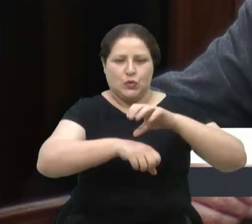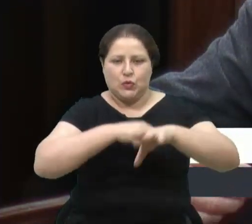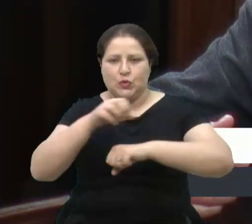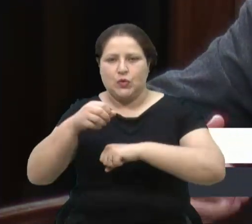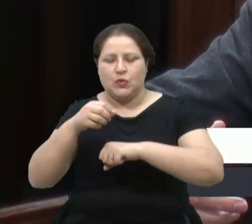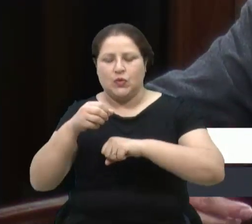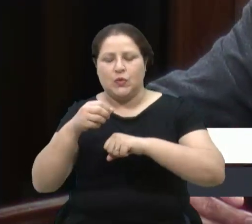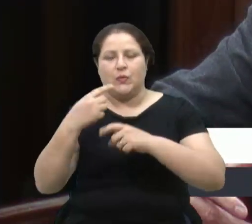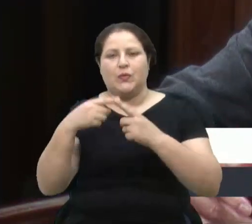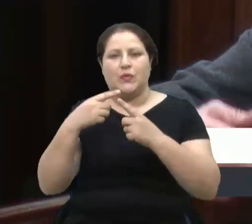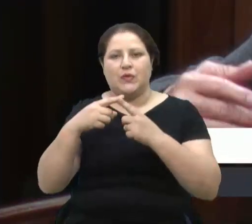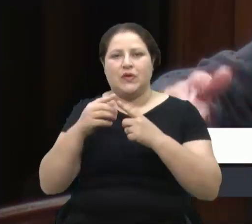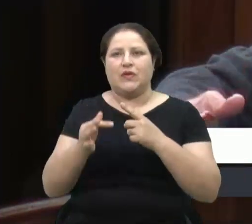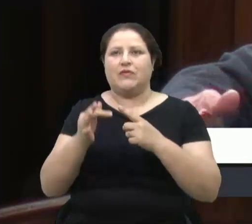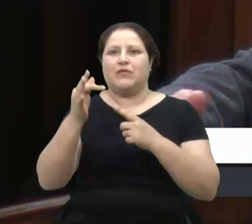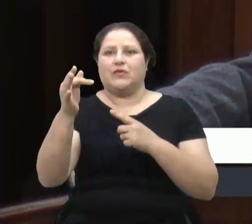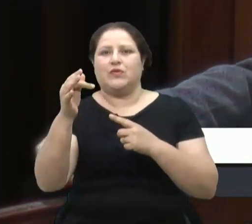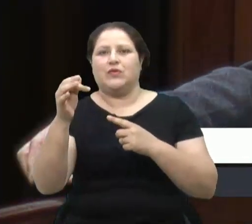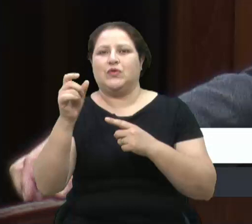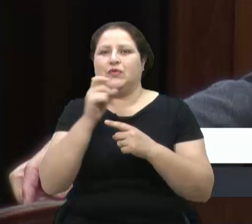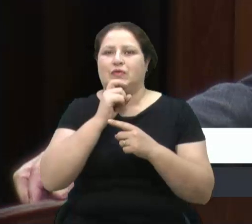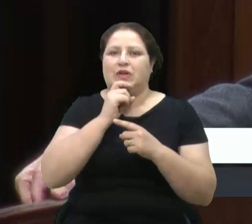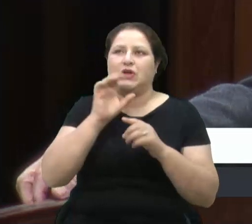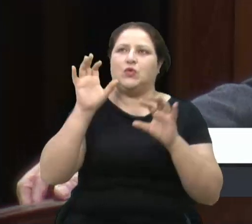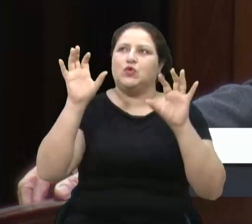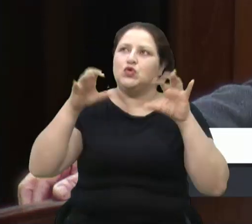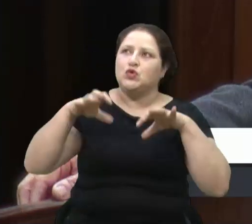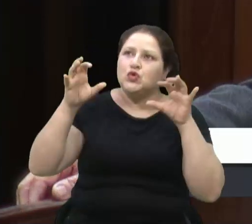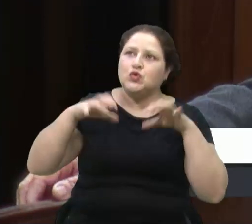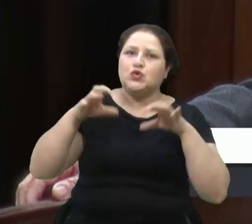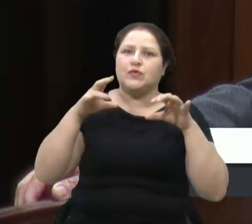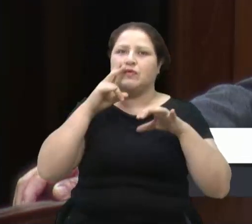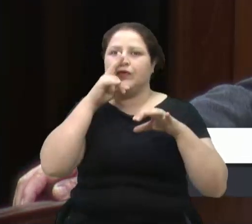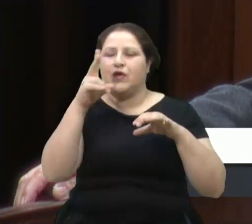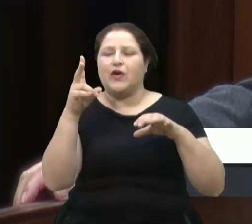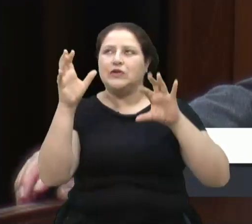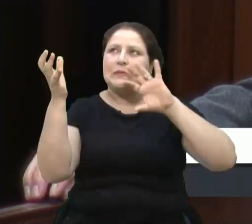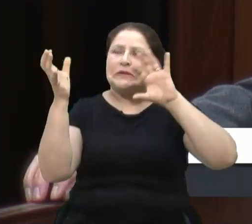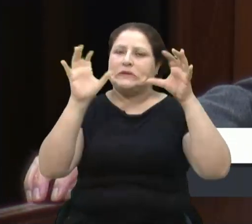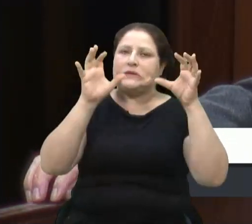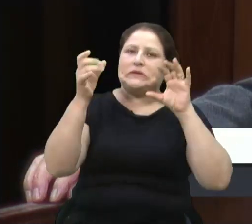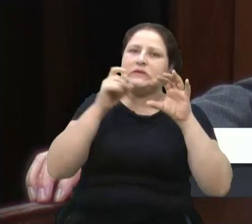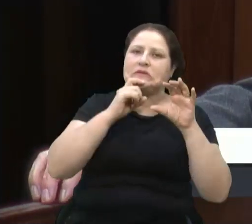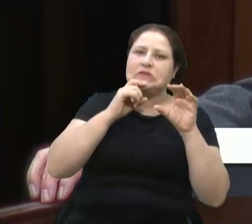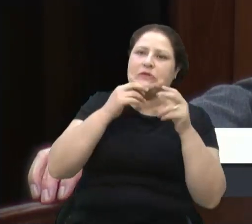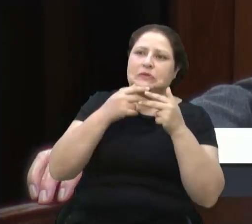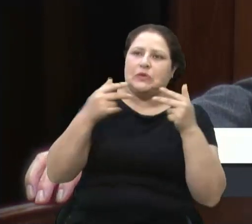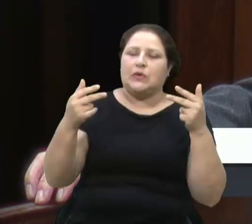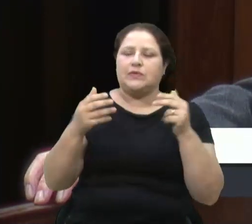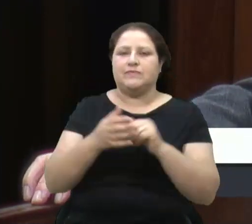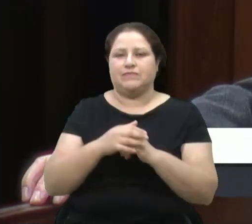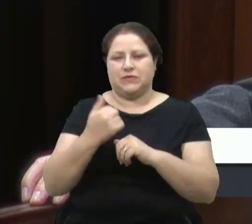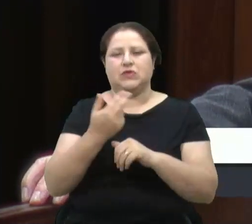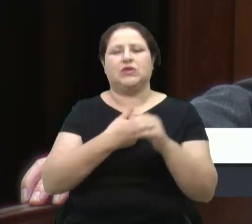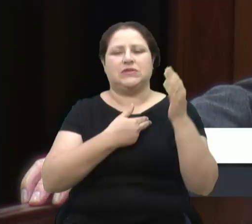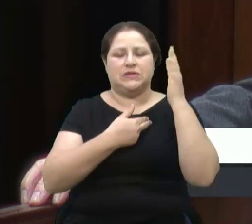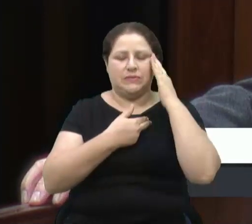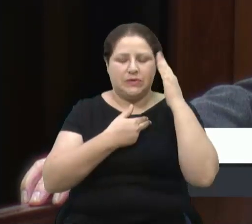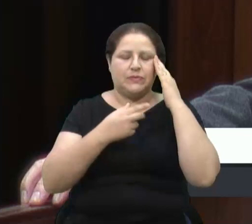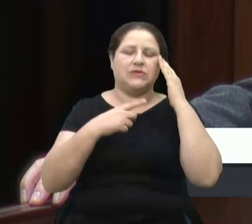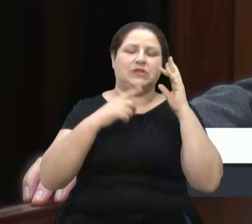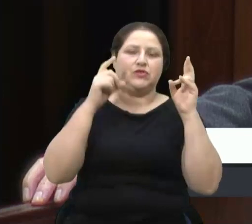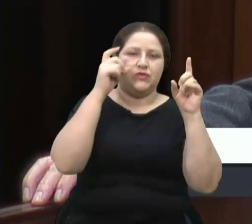uma interpela do mau tempo de um período prolongado de chuva então a gente sabe das dificuldades mas vocês estão investindo